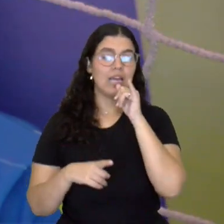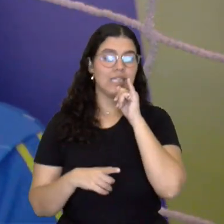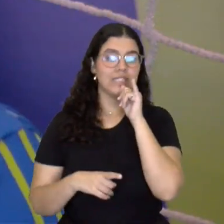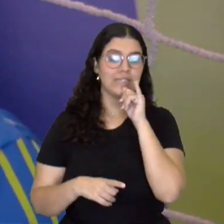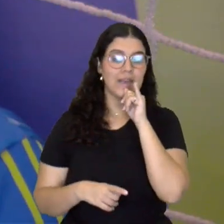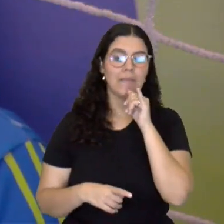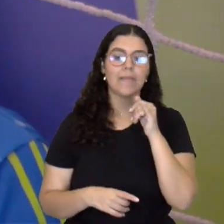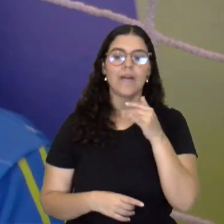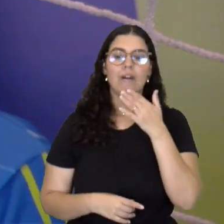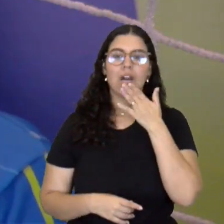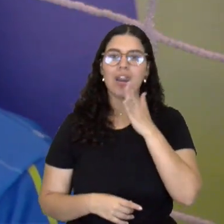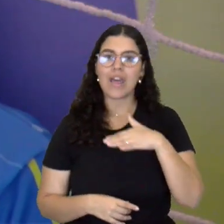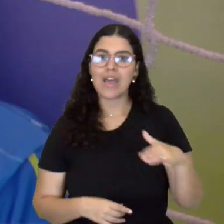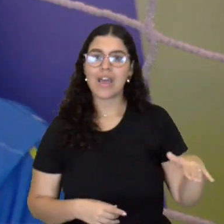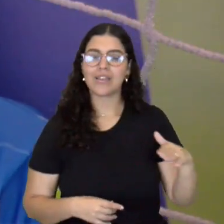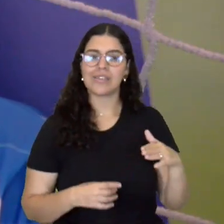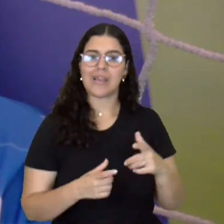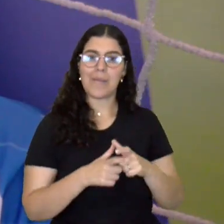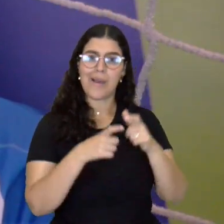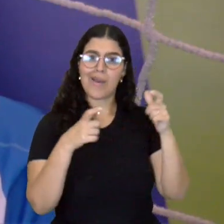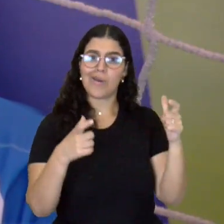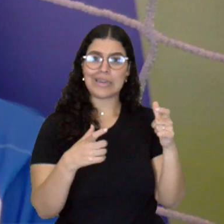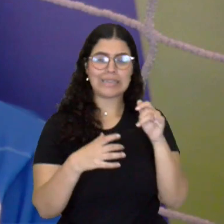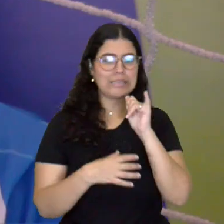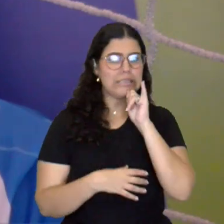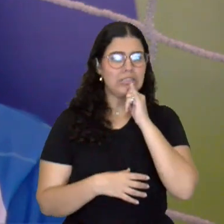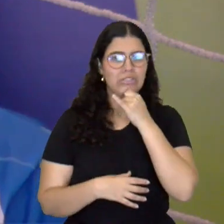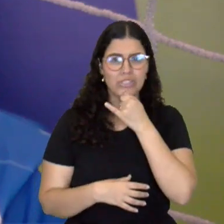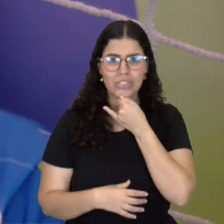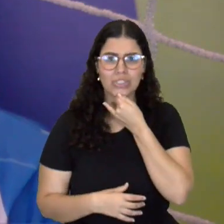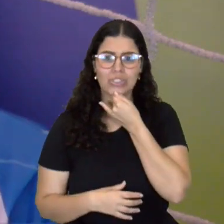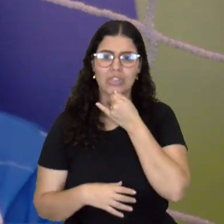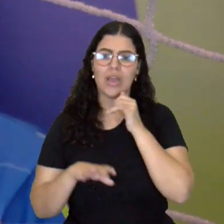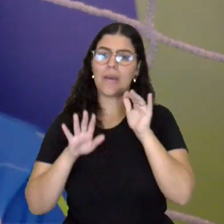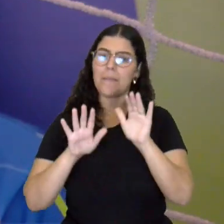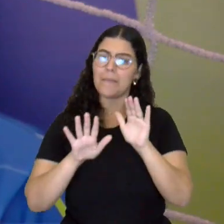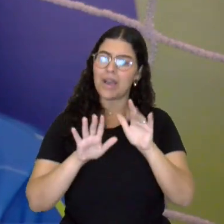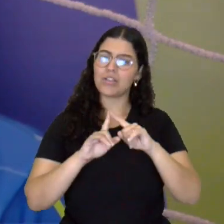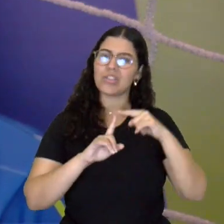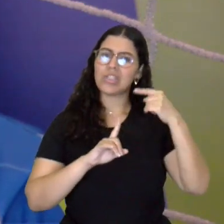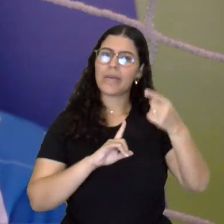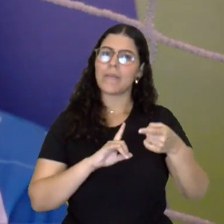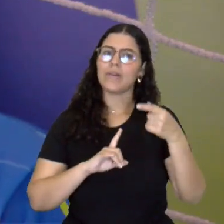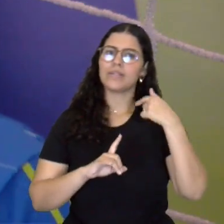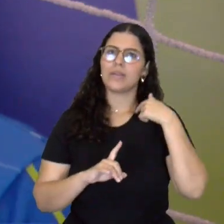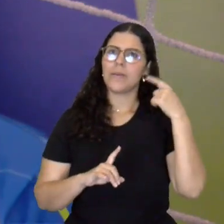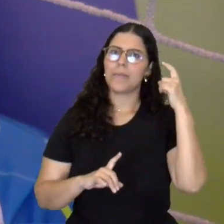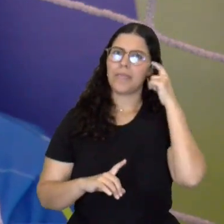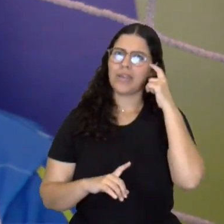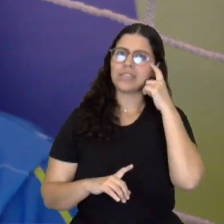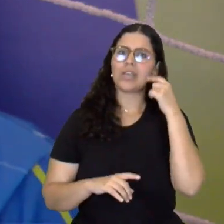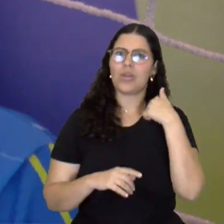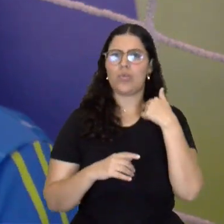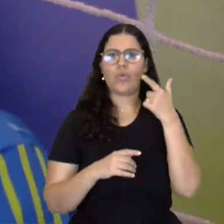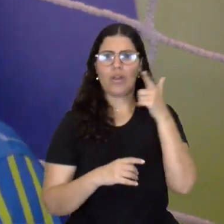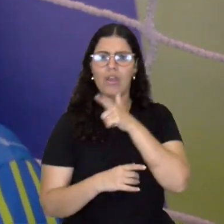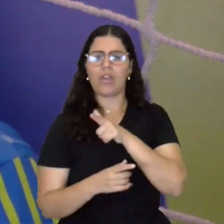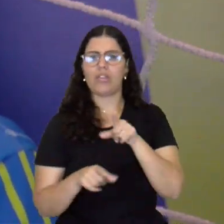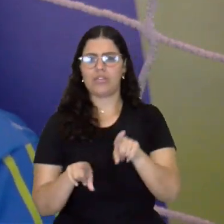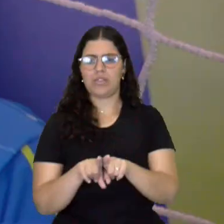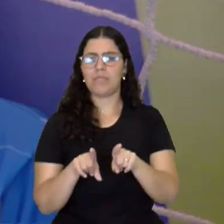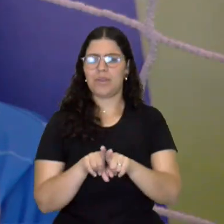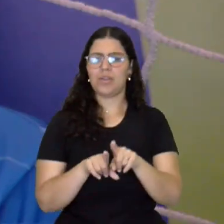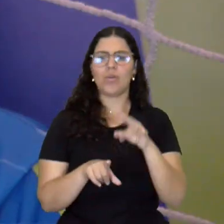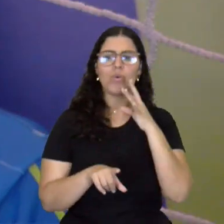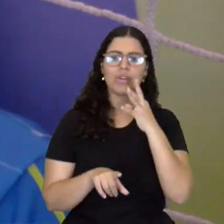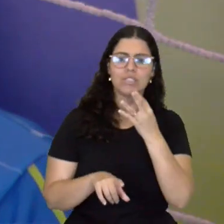por não ganhar alguma coisa, mas depois eu botei na minha cabeça que eu estava ganhando. Só que conhecimento,